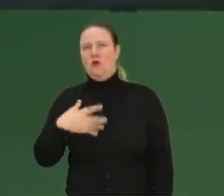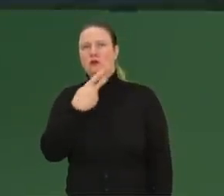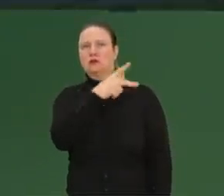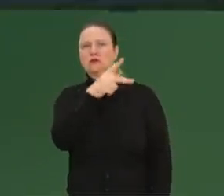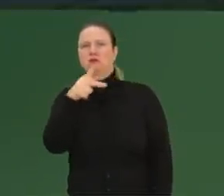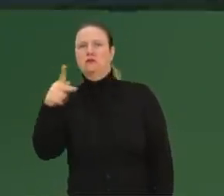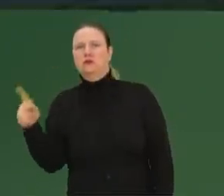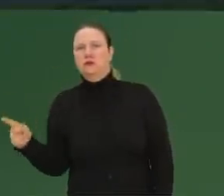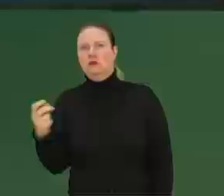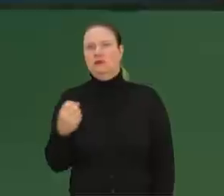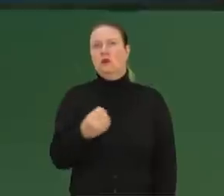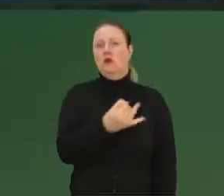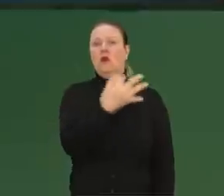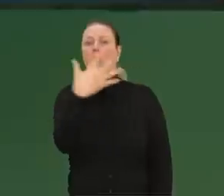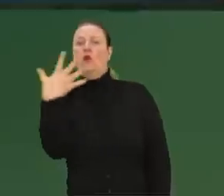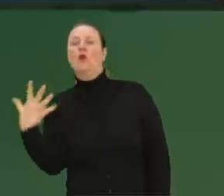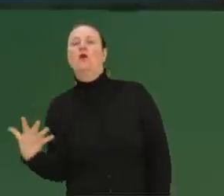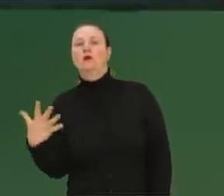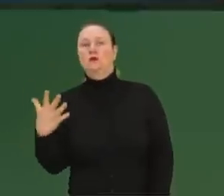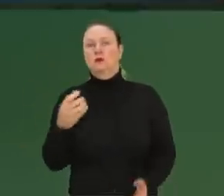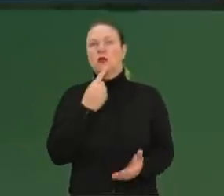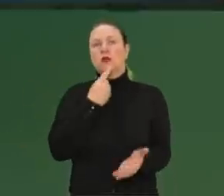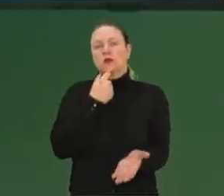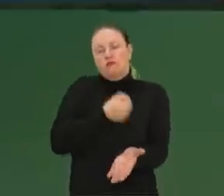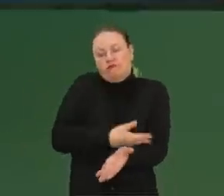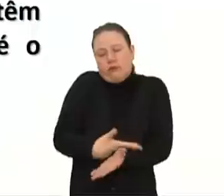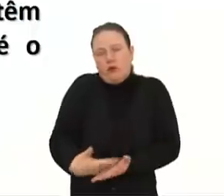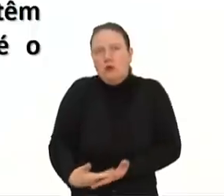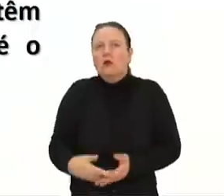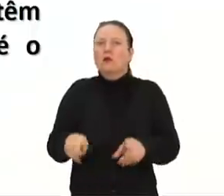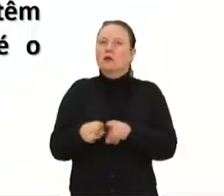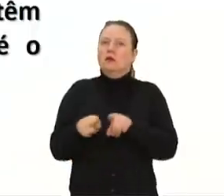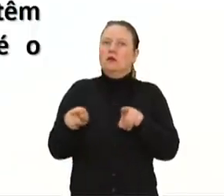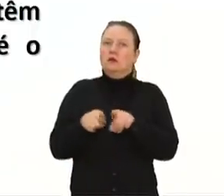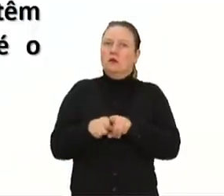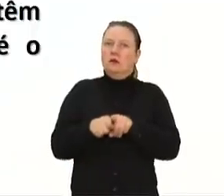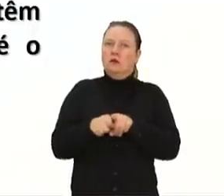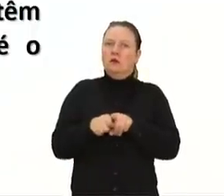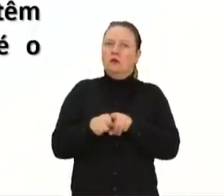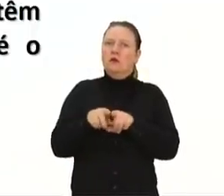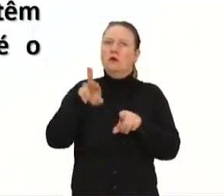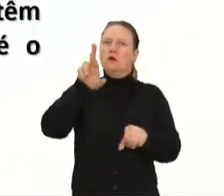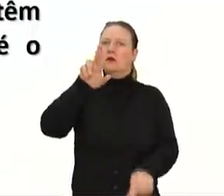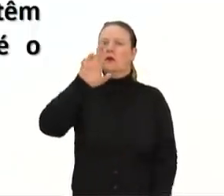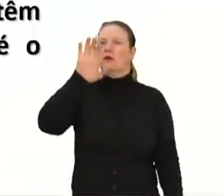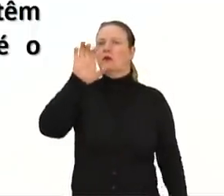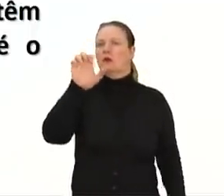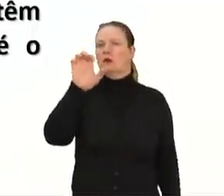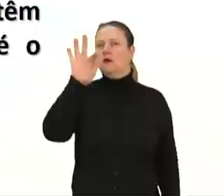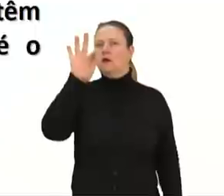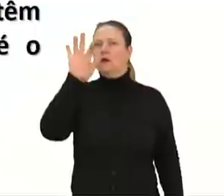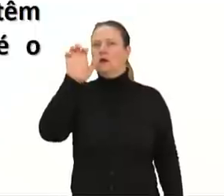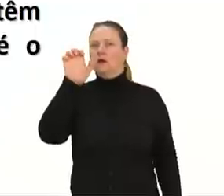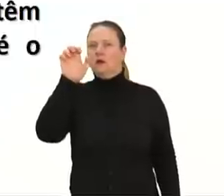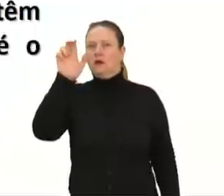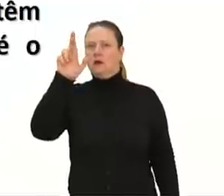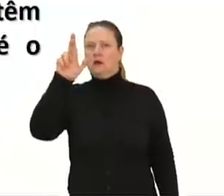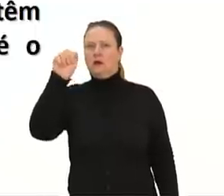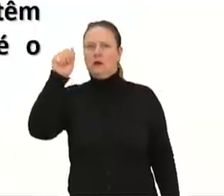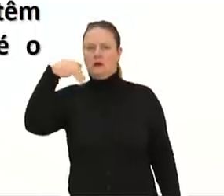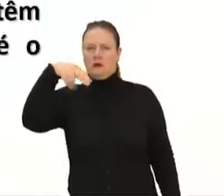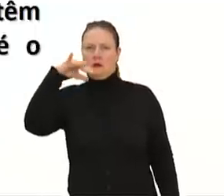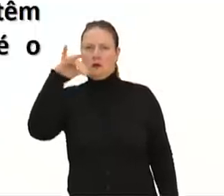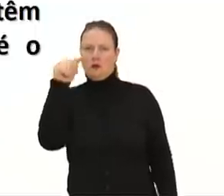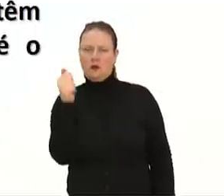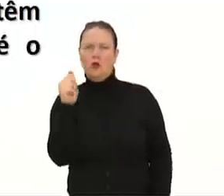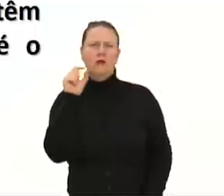quem fez o exame, quanto foi encontrado, e os valores de referência. O que é esse valor de referência? É como se